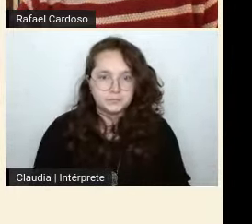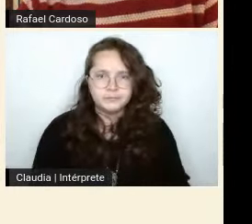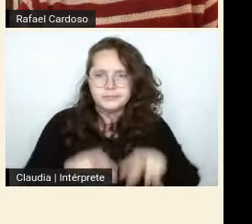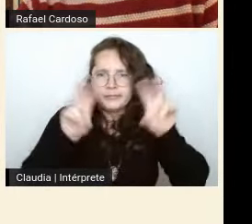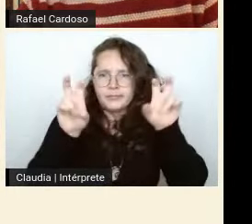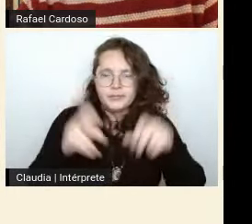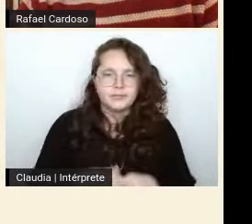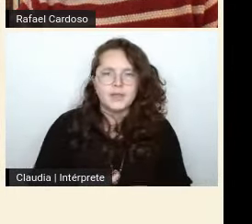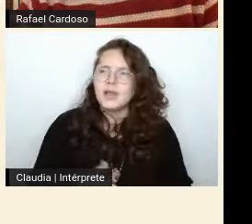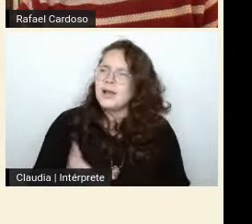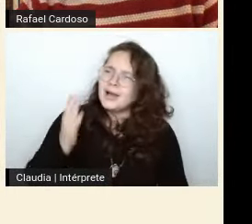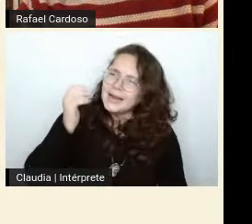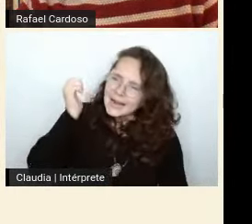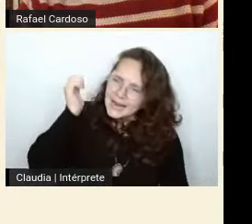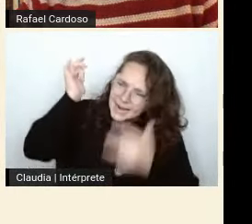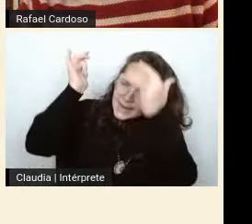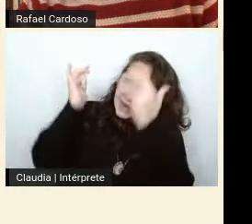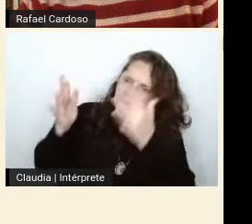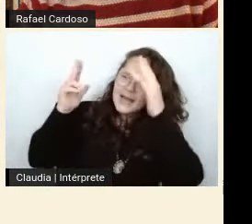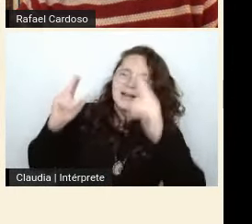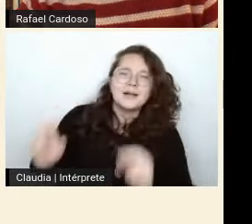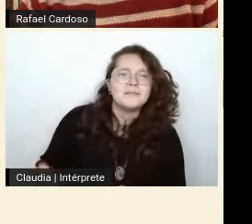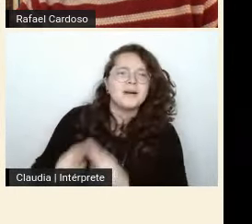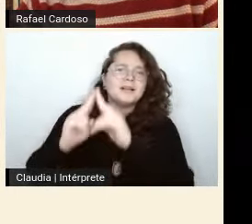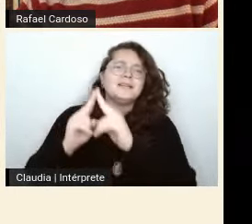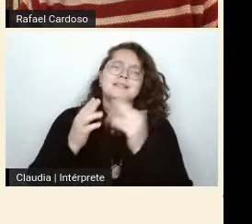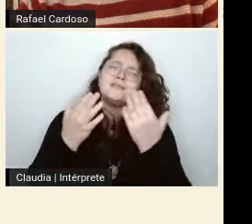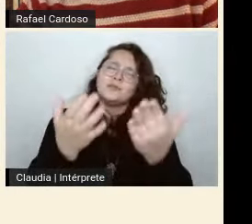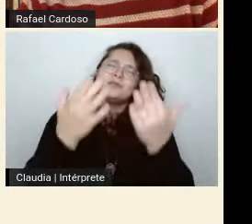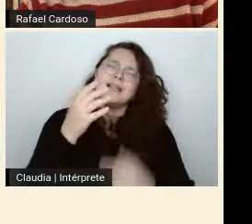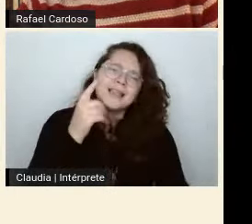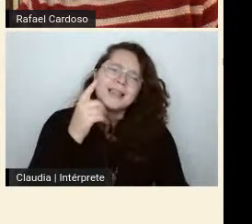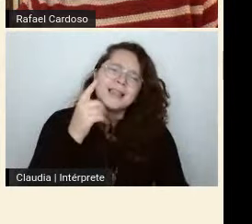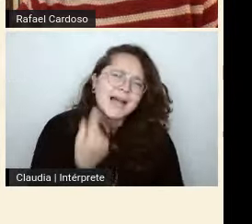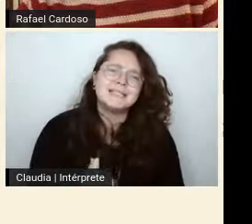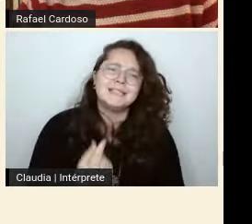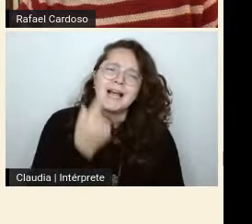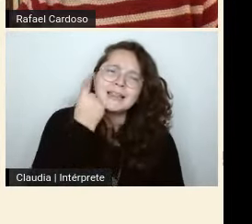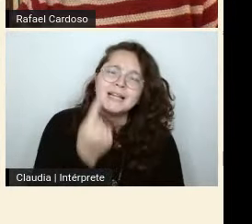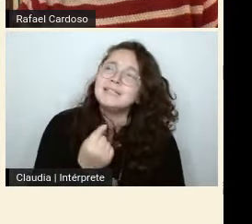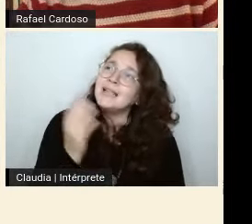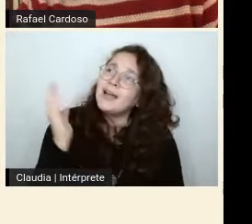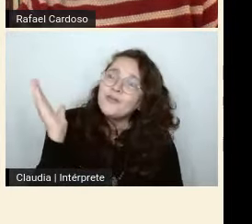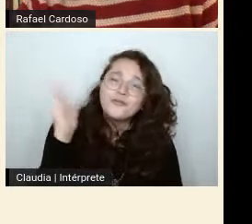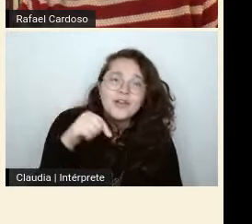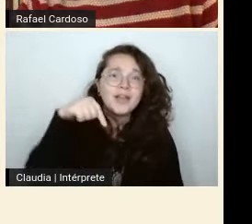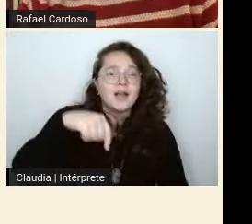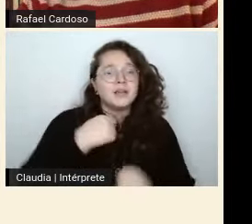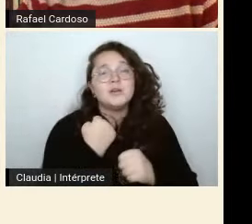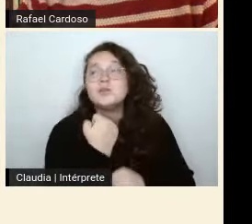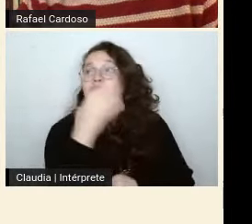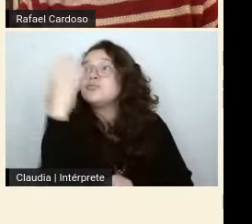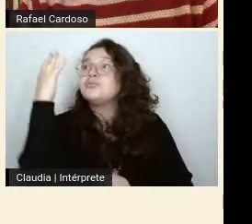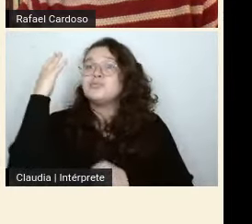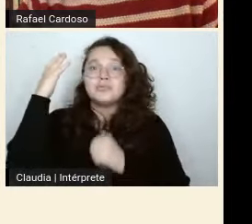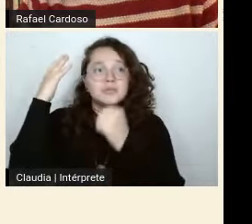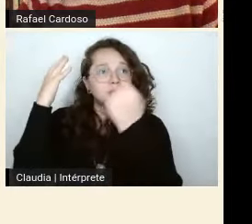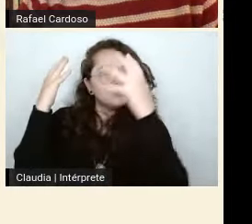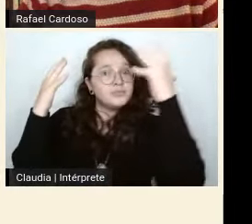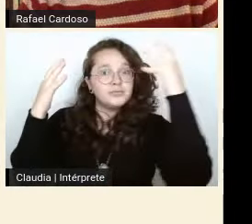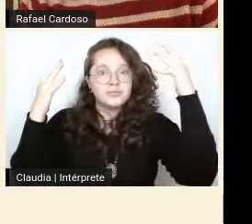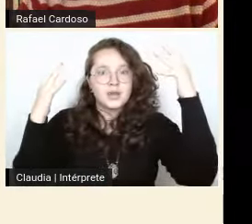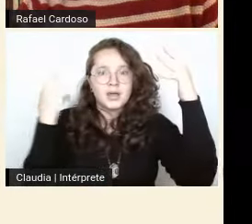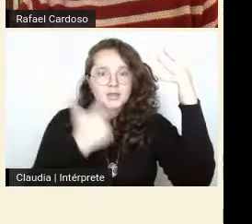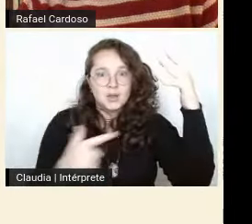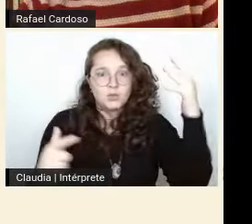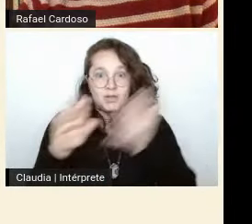abandona Paris, Tarsila, Tarsila, vem para a Mata Virgem, onde não há arte negra, onde não há